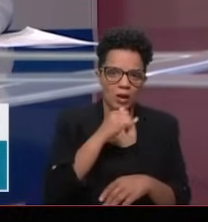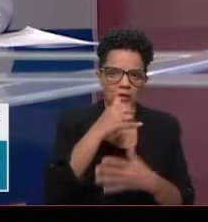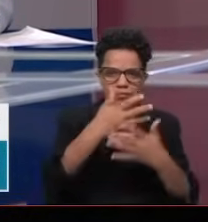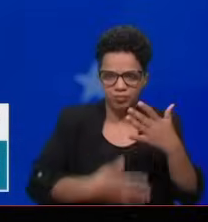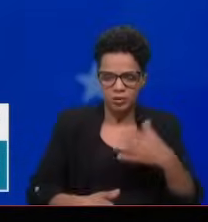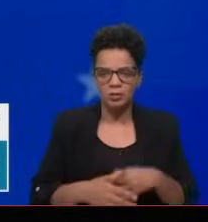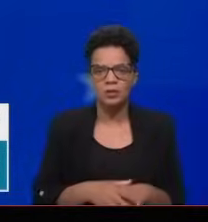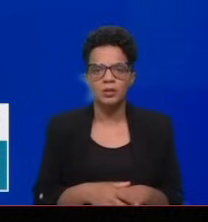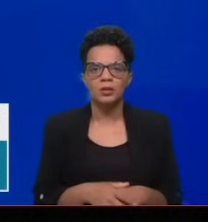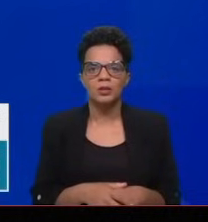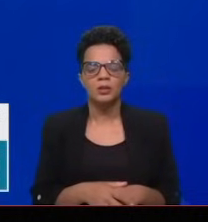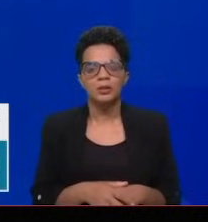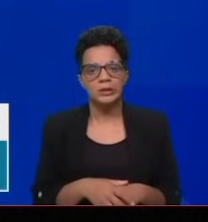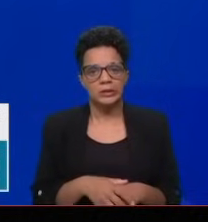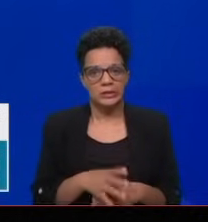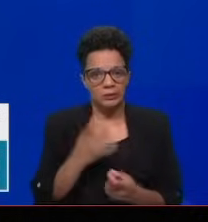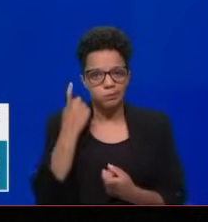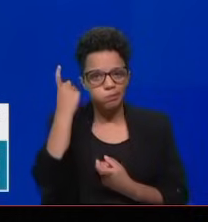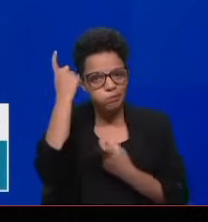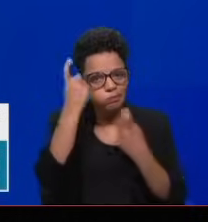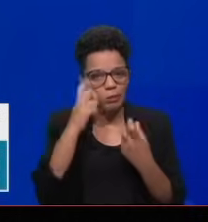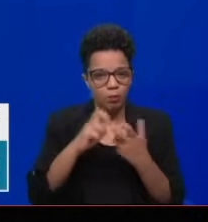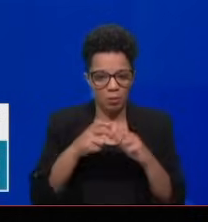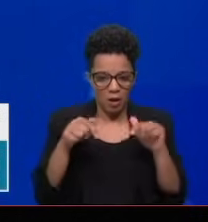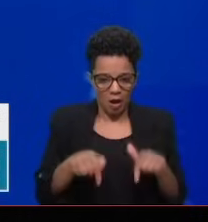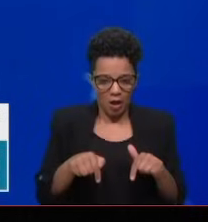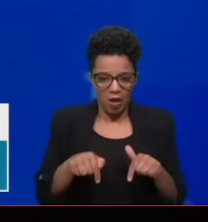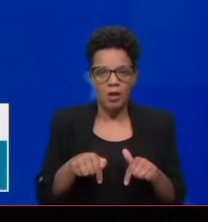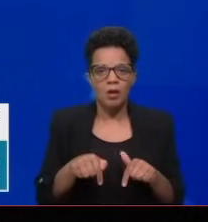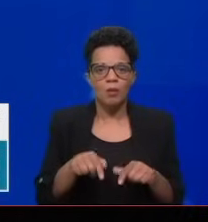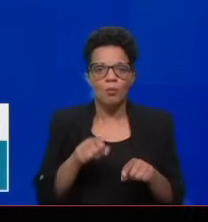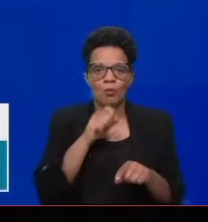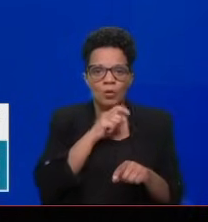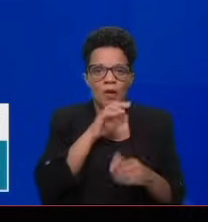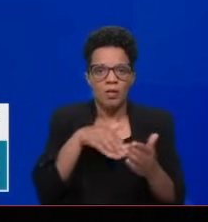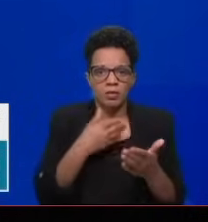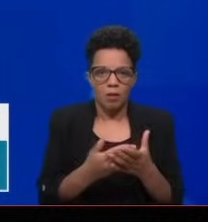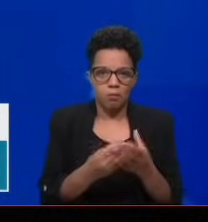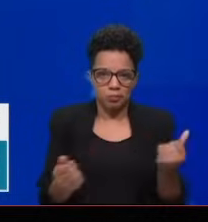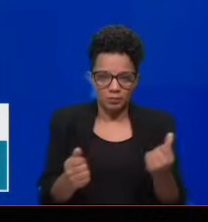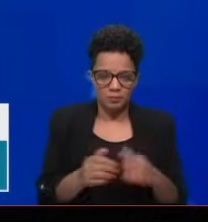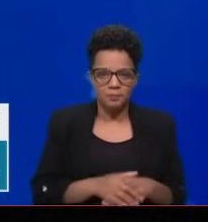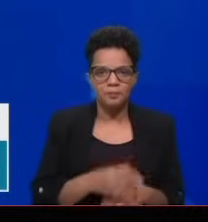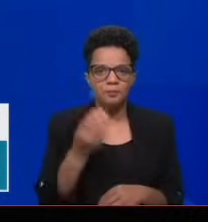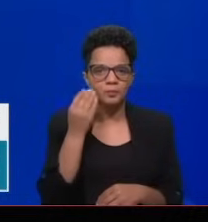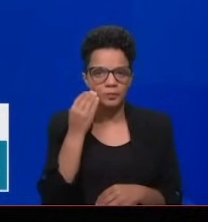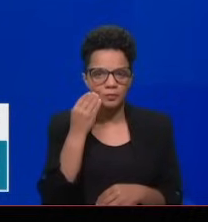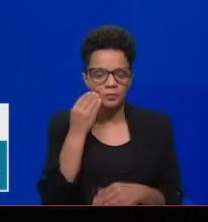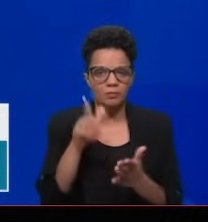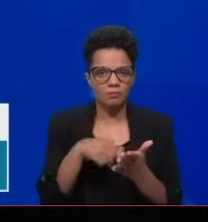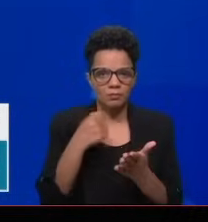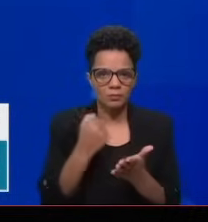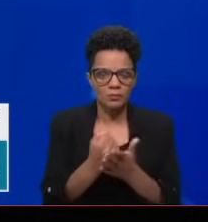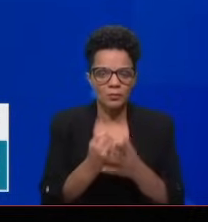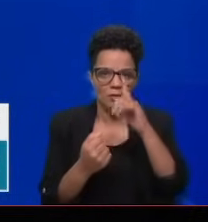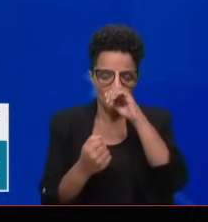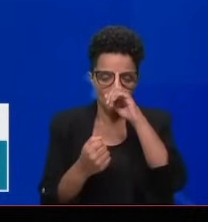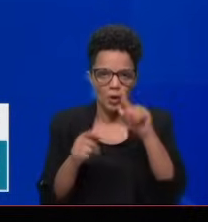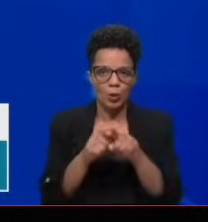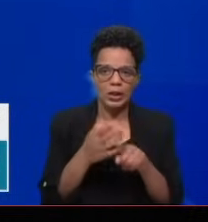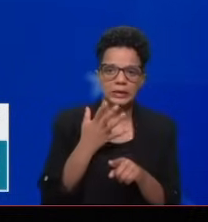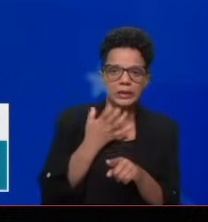gente se nós pensarmos já nesse problema podemos não chegar a esse ponto a questão é deixar Sempre como reação e não como